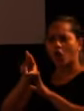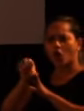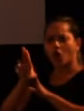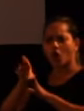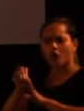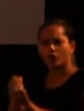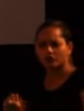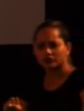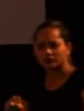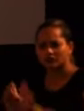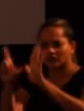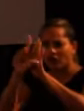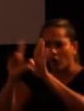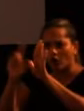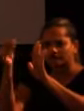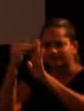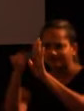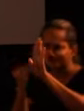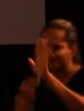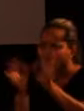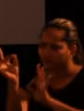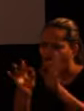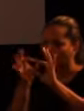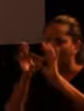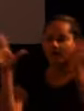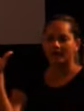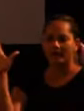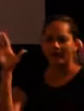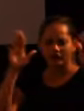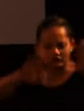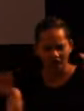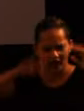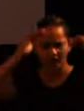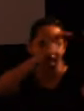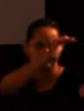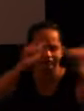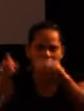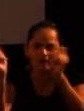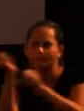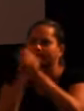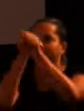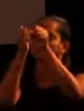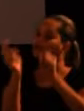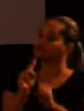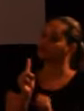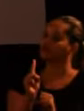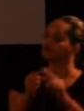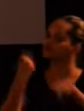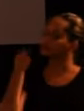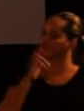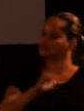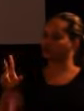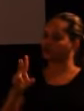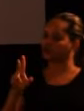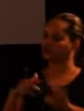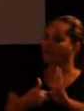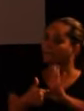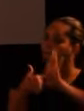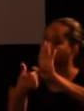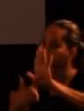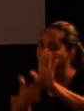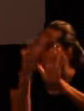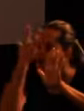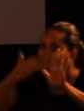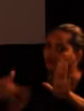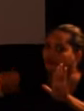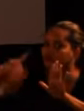de Salvador. Isso não é verdade. A gente precisa apresentar para as pessoas que isso não é verdade, tá certo? E nós trouxemos